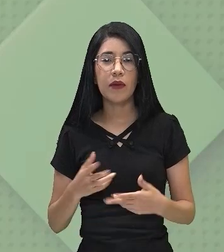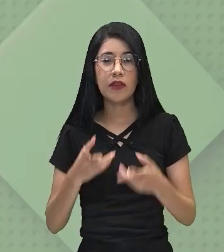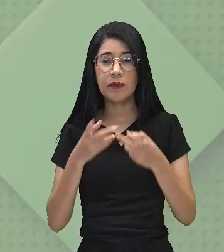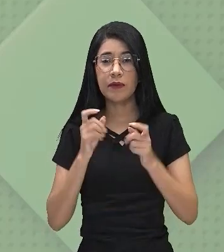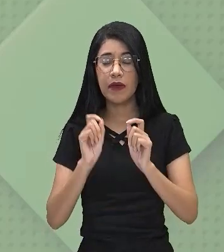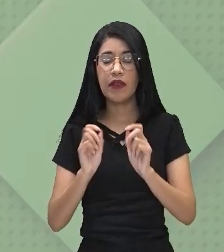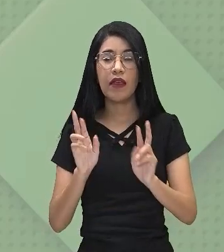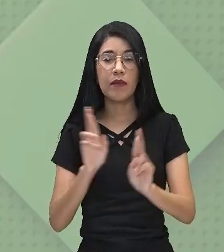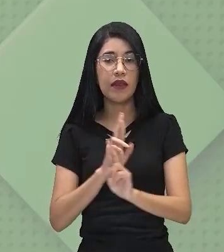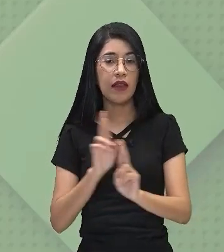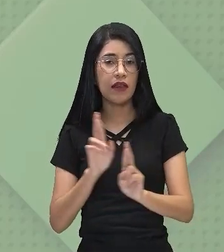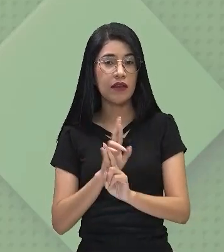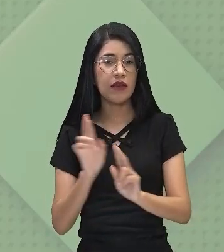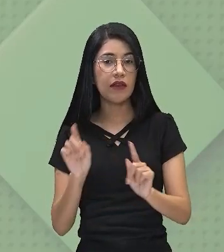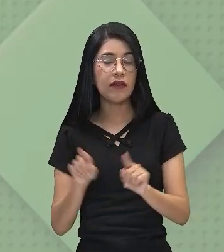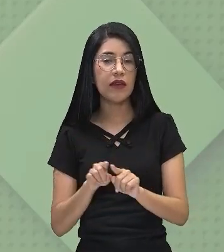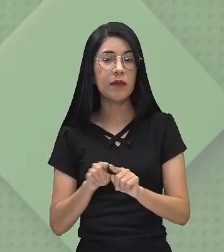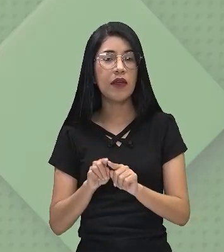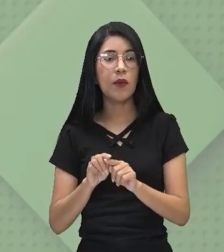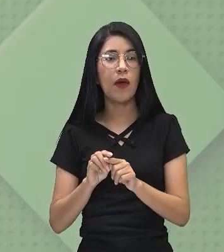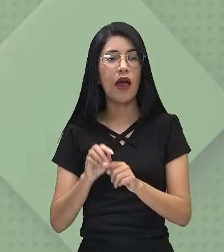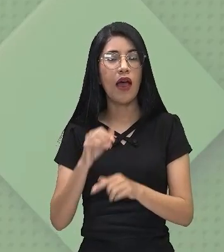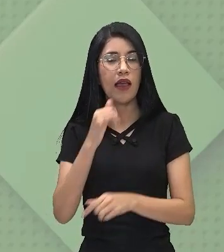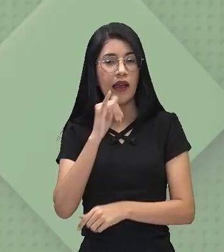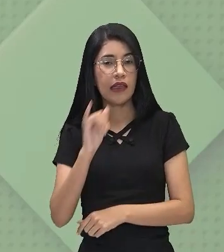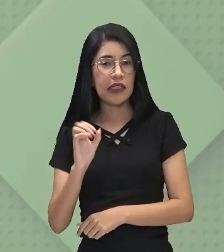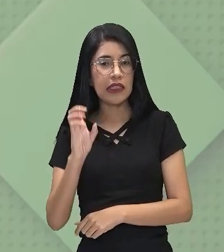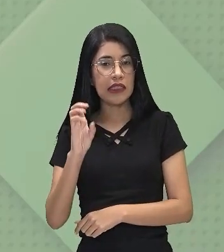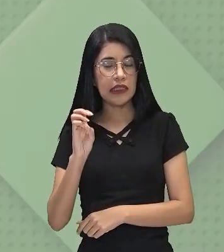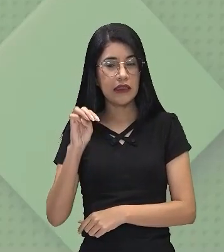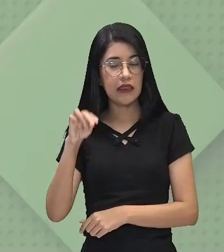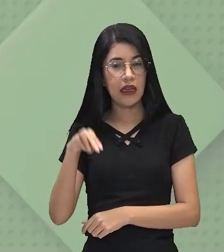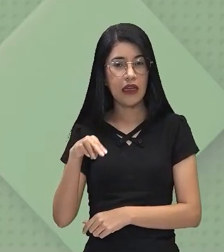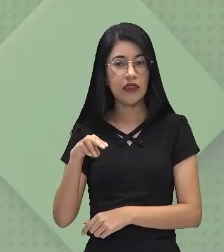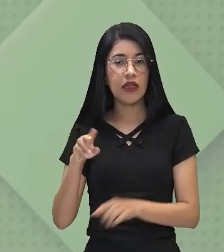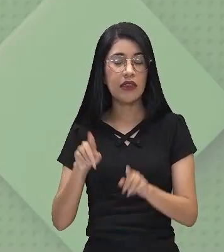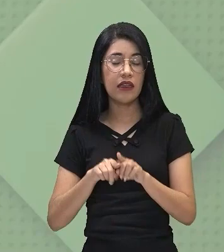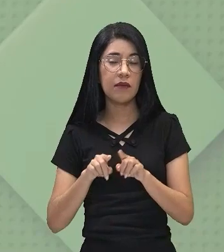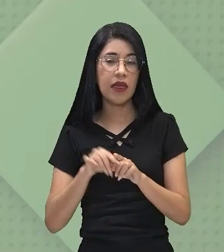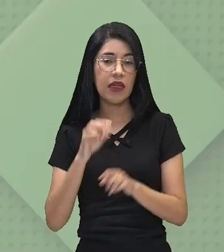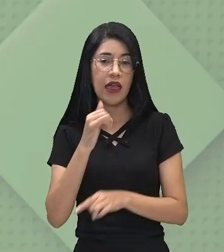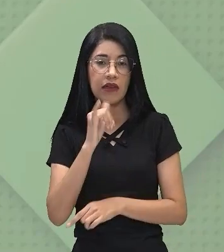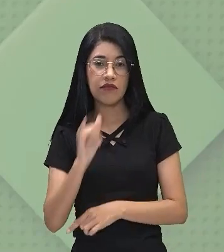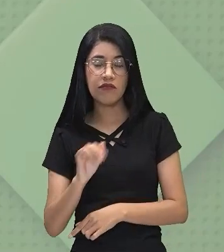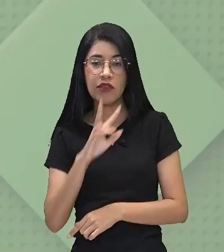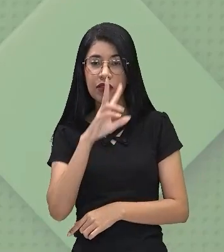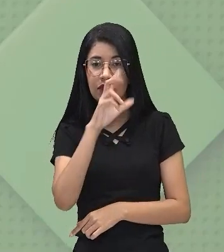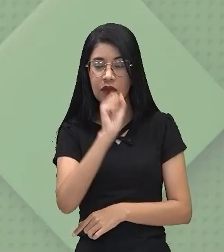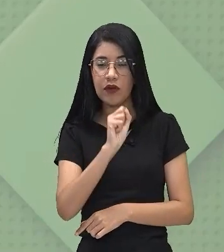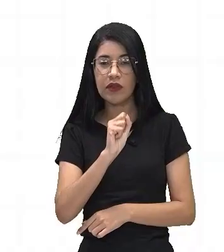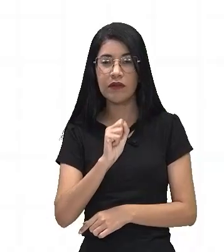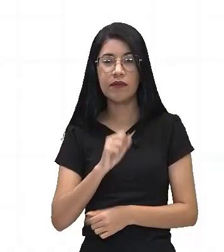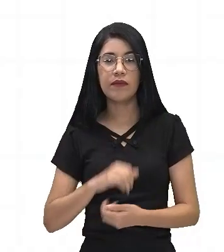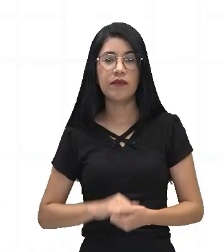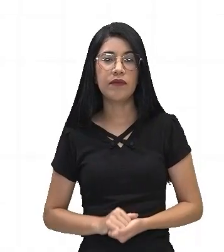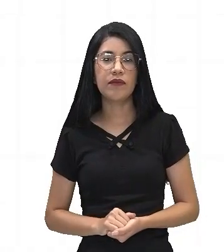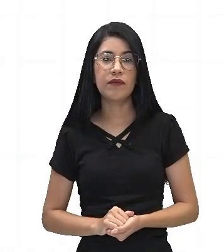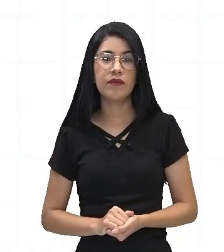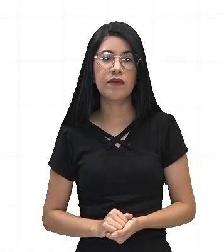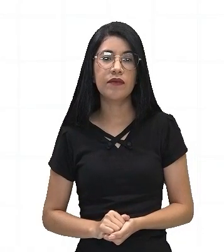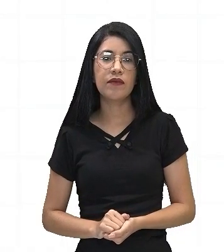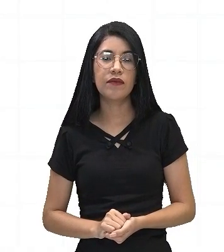relacionada ali também com a energia cinética, como a gente pôde observar, e a energia potencial, que a gente vai relembrar esse conceito aí na nossa próxima